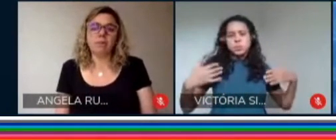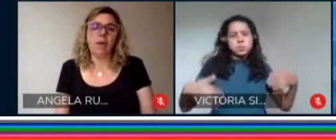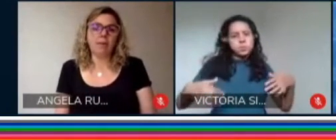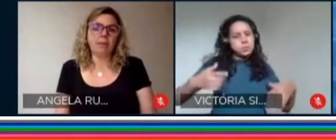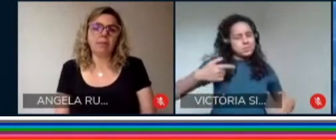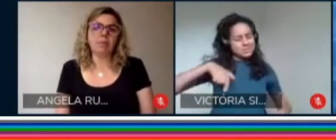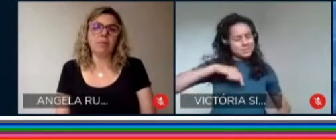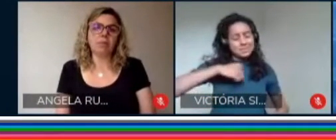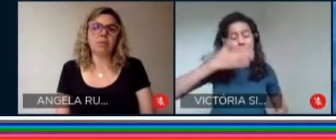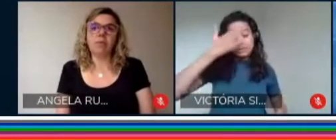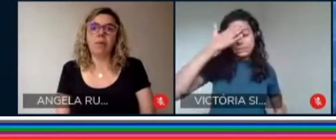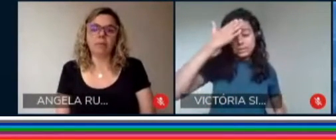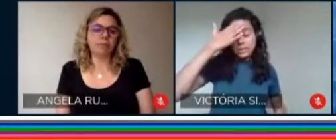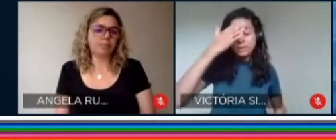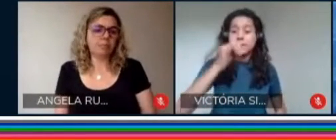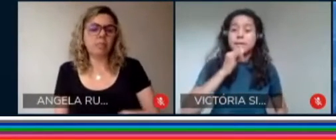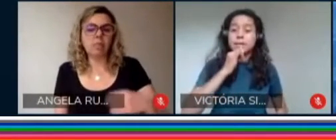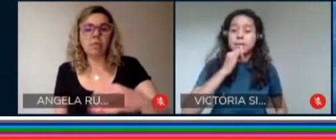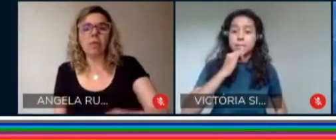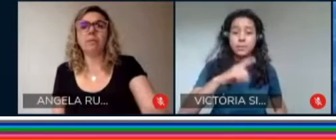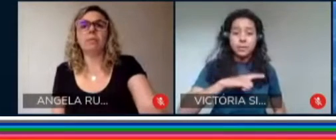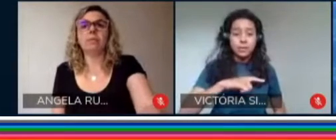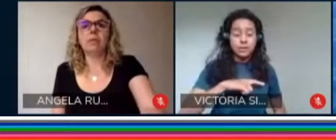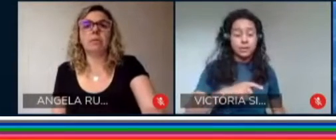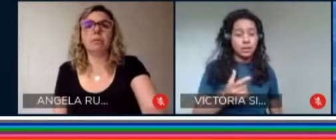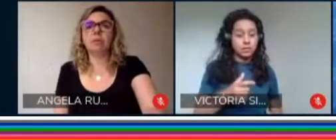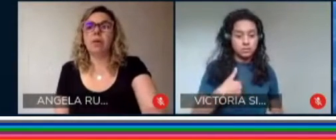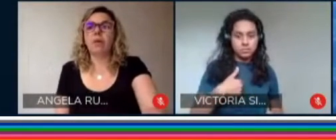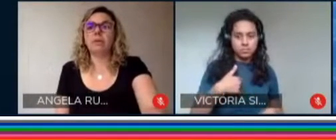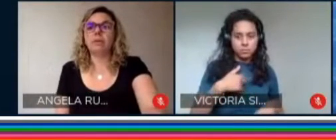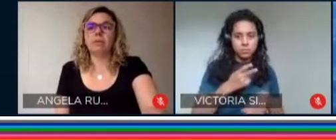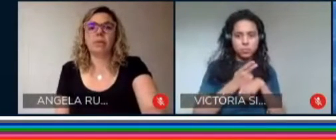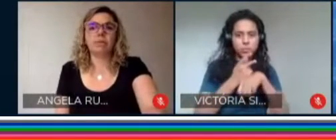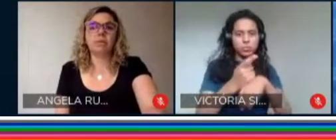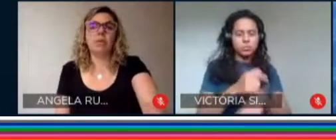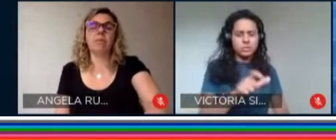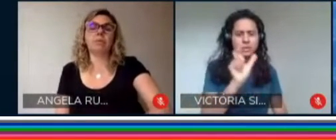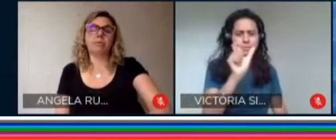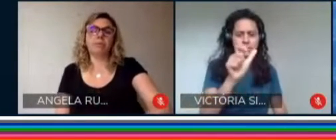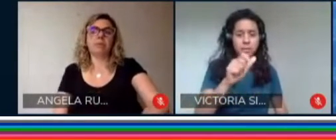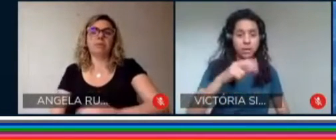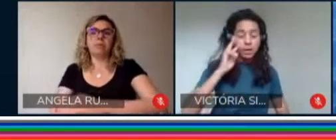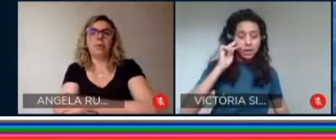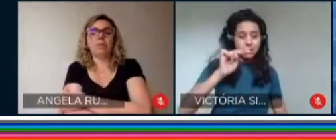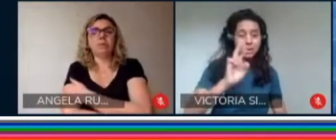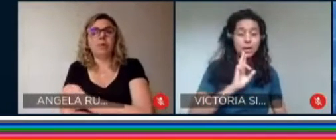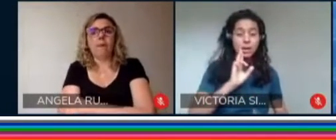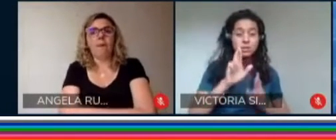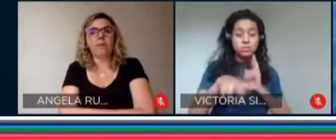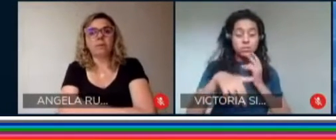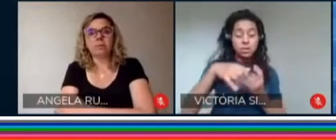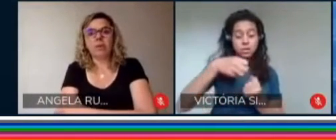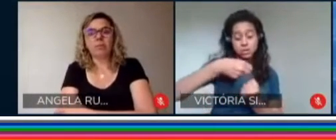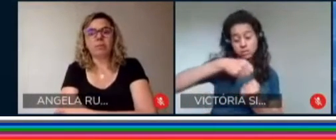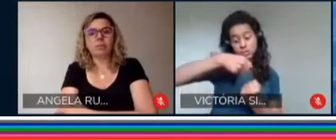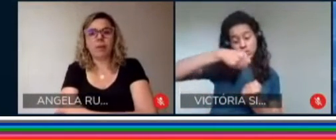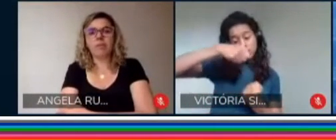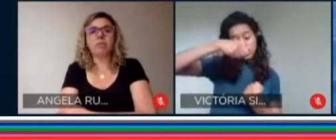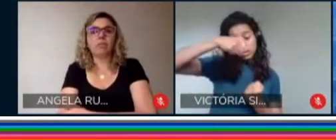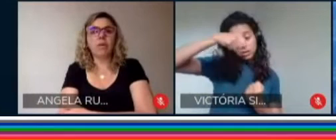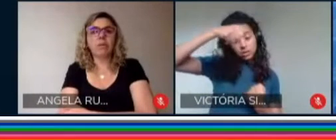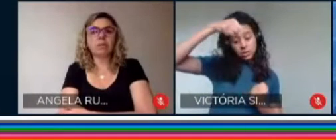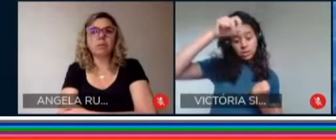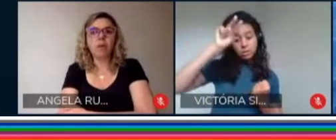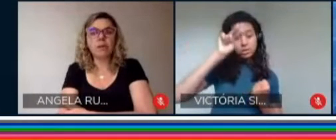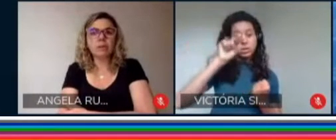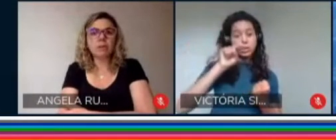quando a gente faz uma busca, encontra lá 1 milhão de coisas sobre a mesma coisa, né, e daí você fica, é uma agulha no palheiro, né, como é que